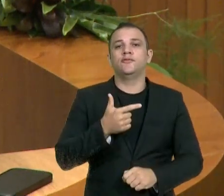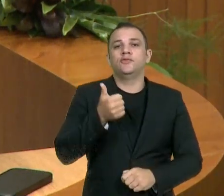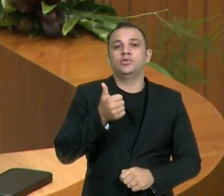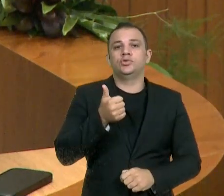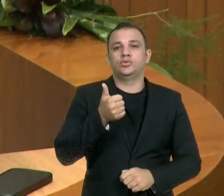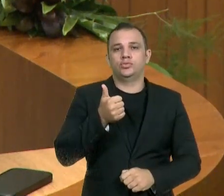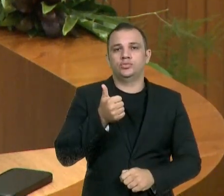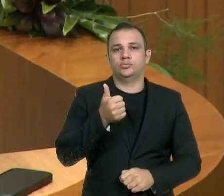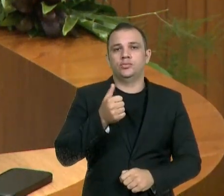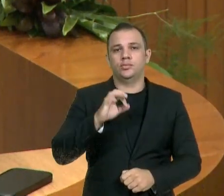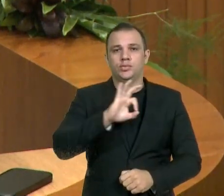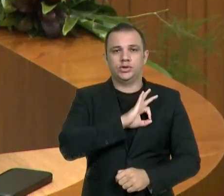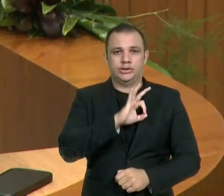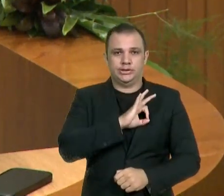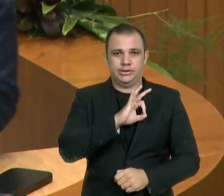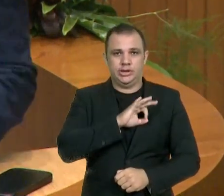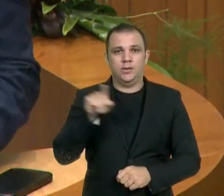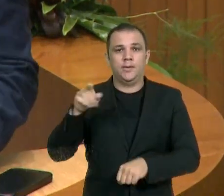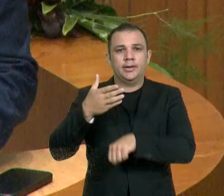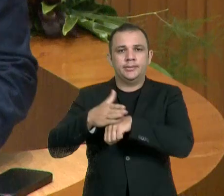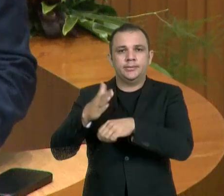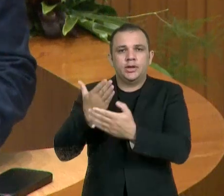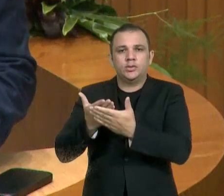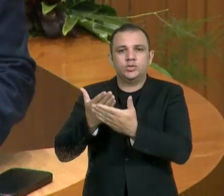BOPE, pessoas que